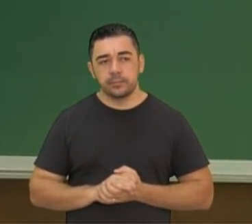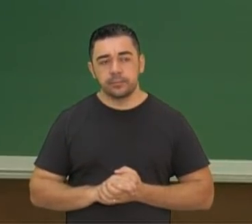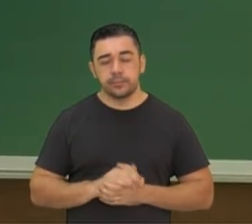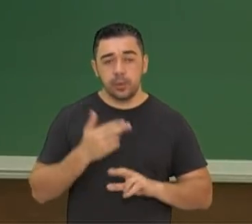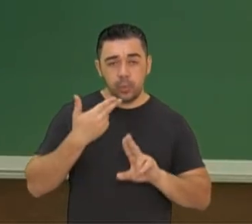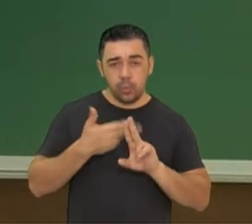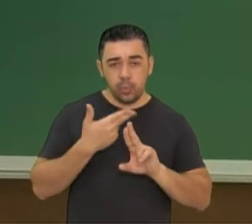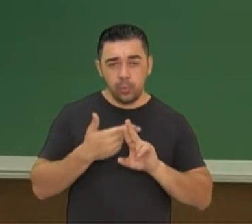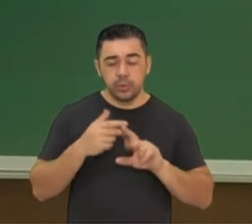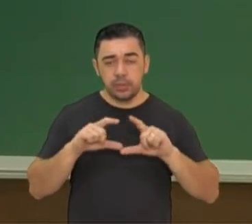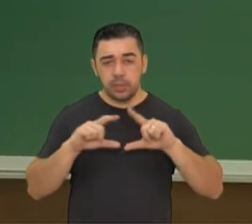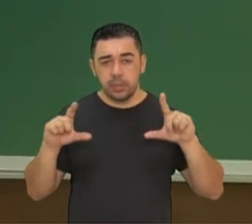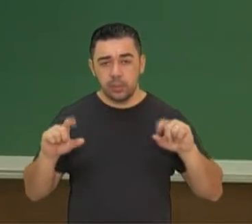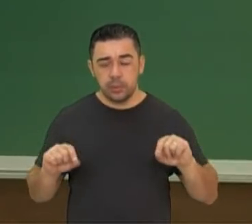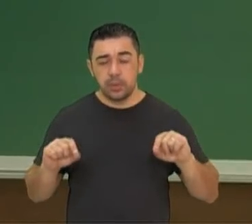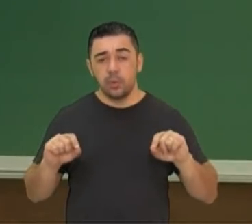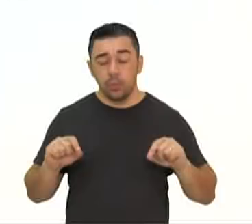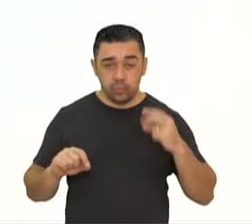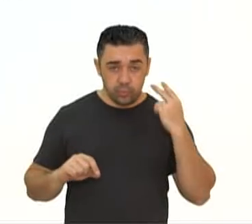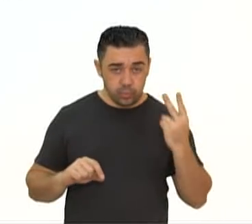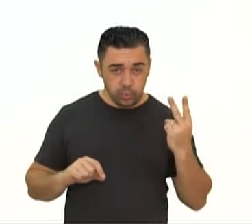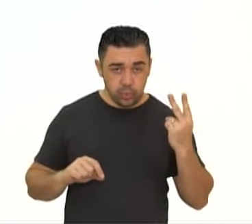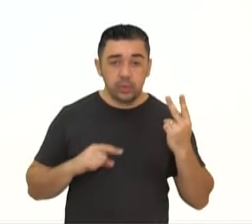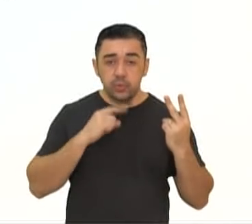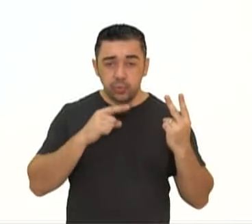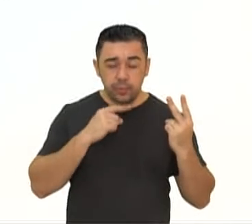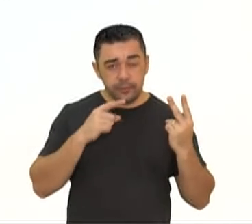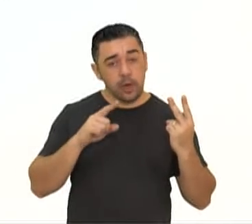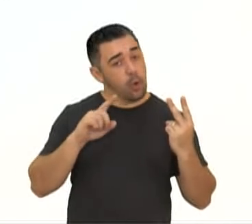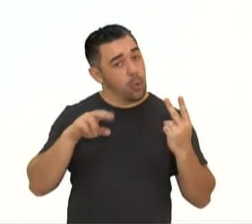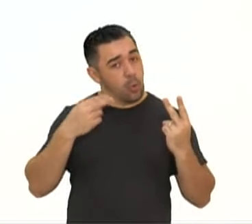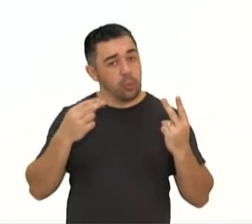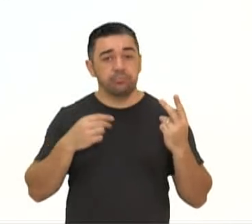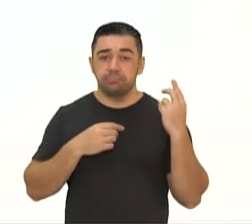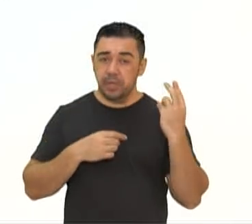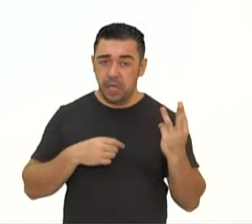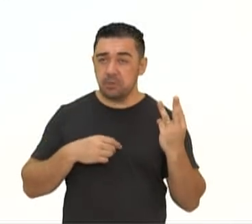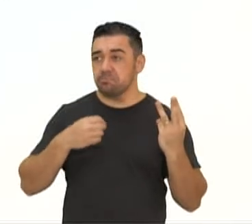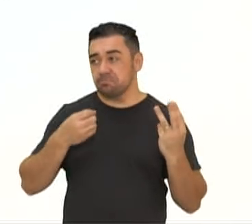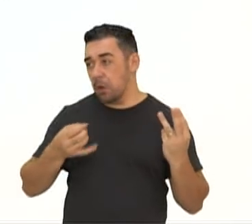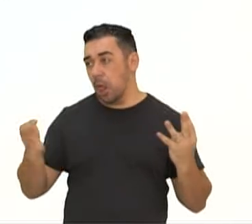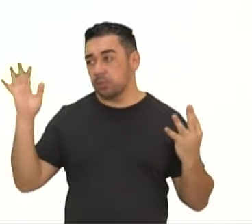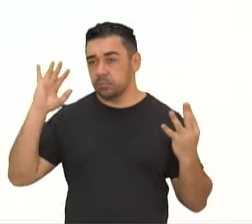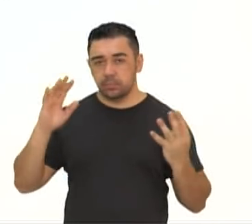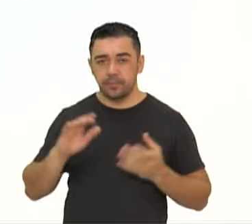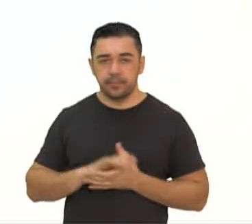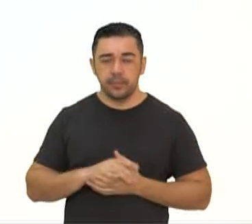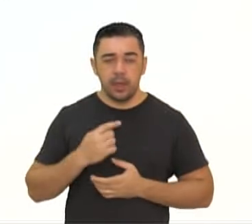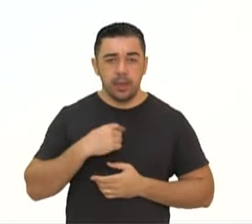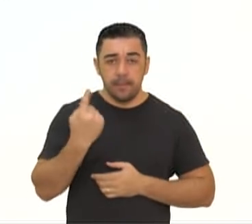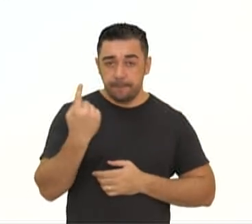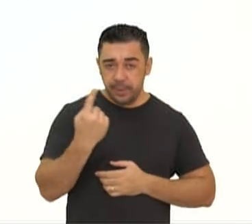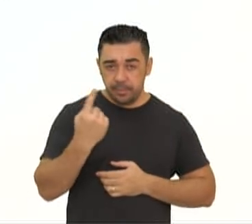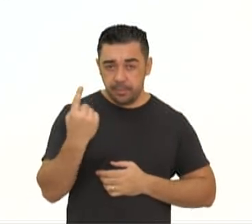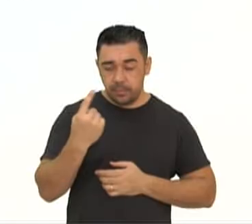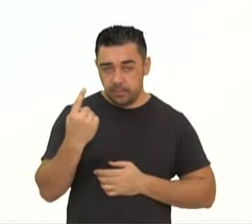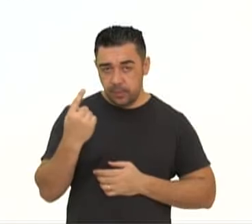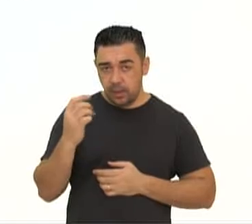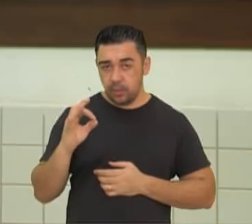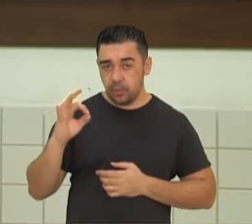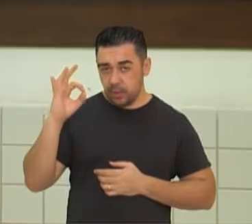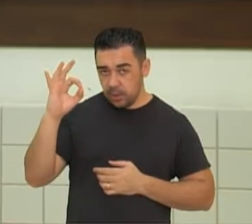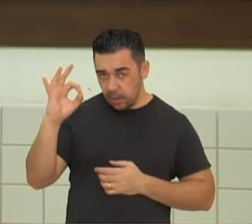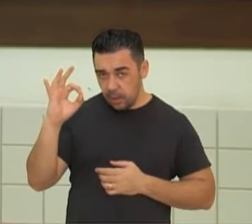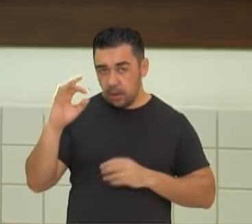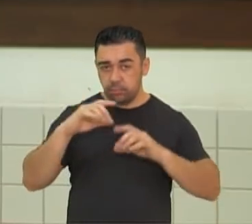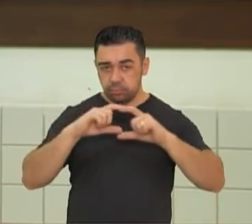Uso de equações com duas ou mais incógnitas. A gente usa a equação do primeiro grau com duas incógnitas, ou mais